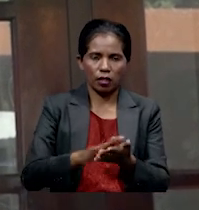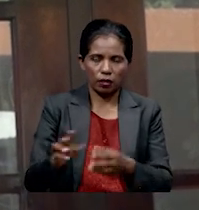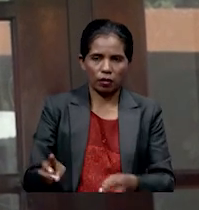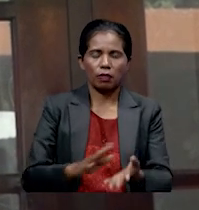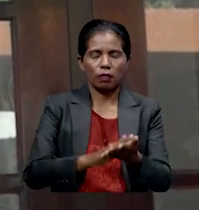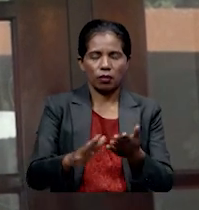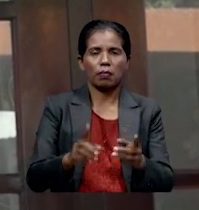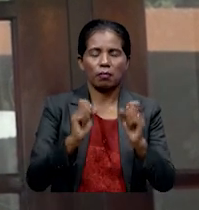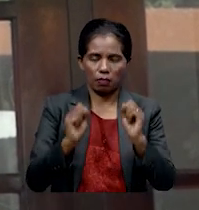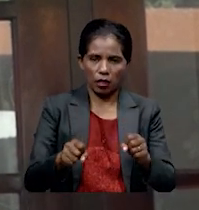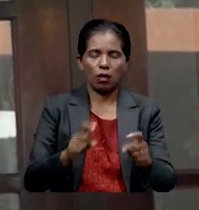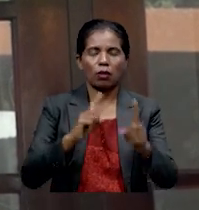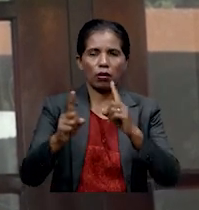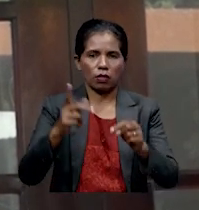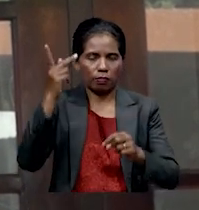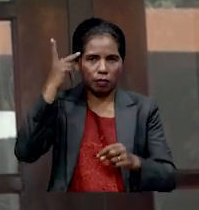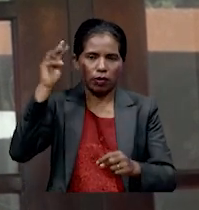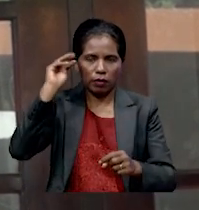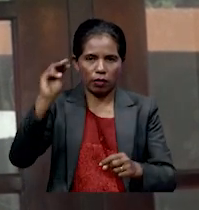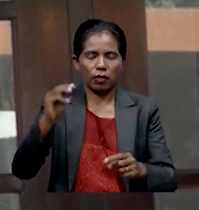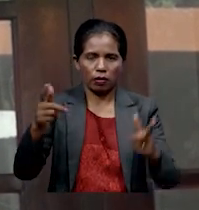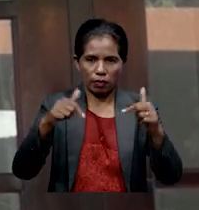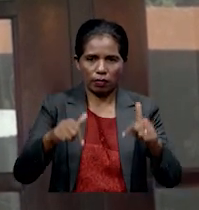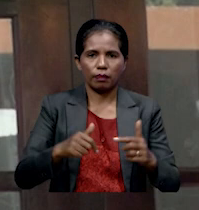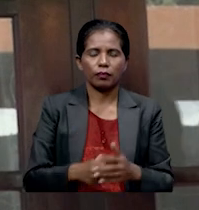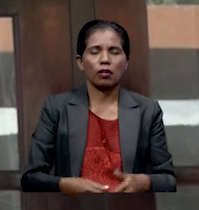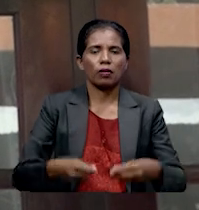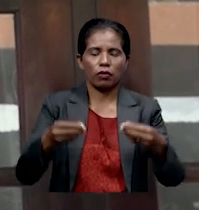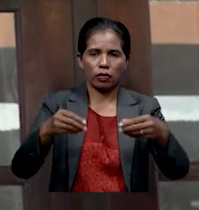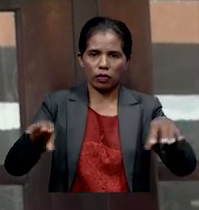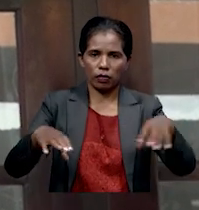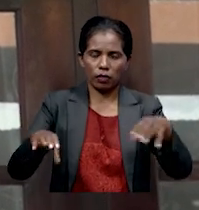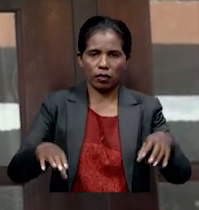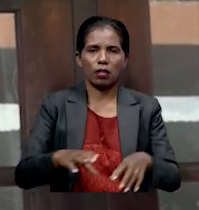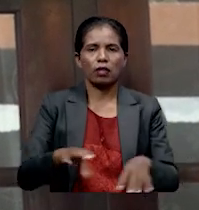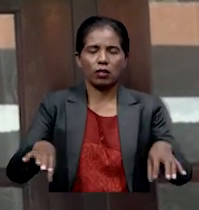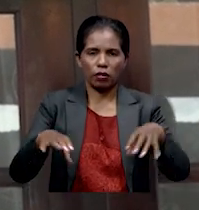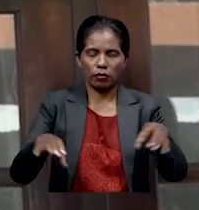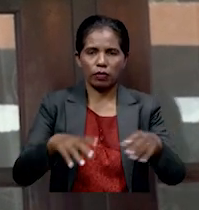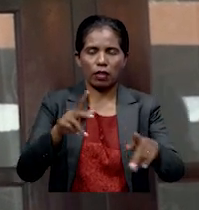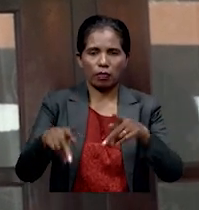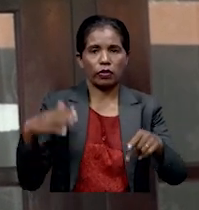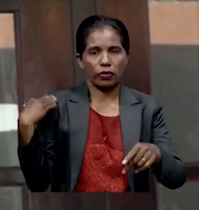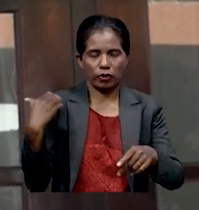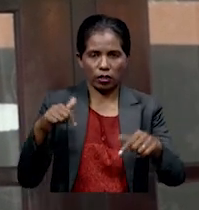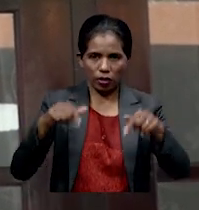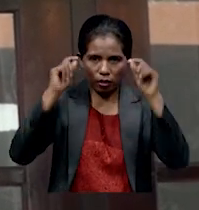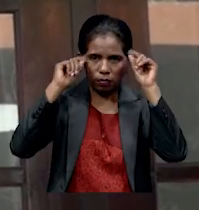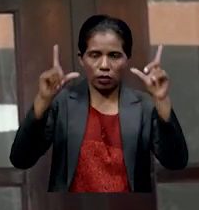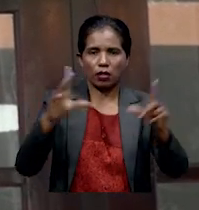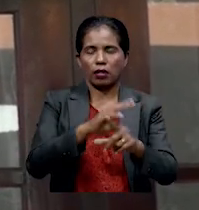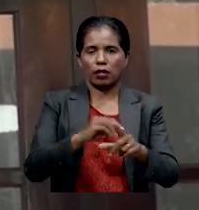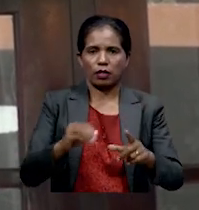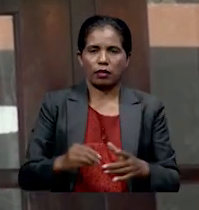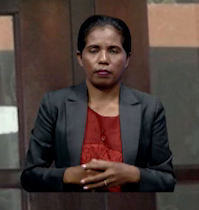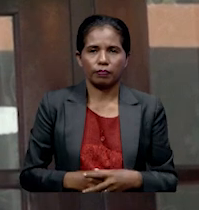o conselho do qual é o primeiro-ministro? Mas se for serviço, que tem mal, principalmente jovens cidades, e a